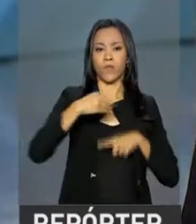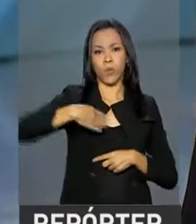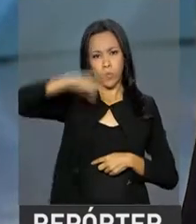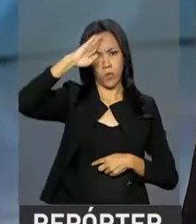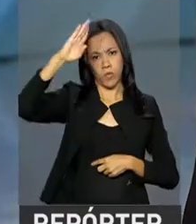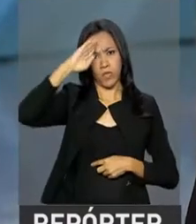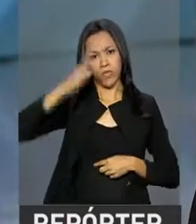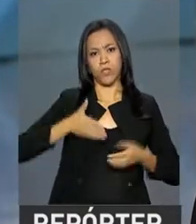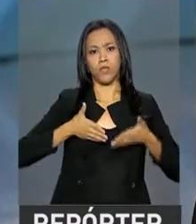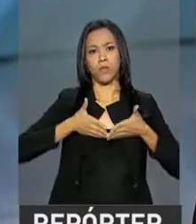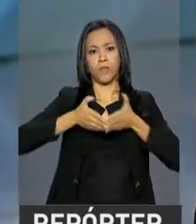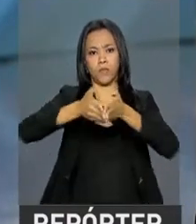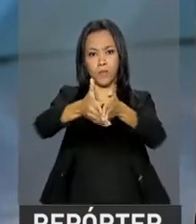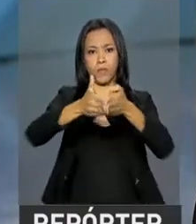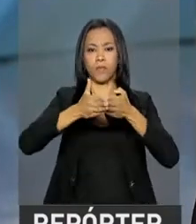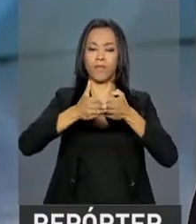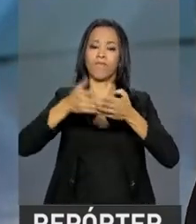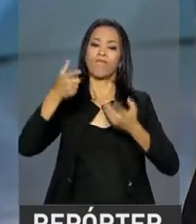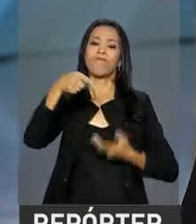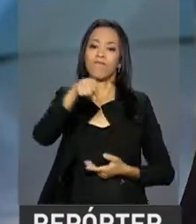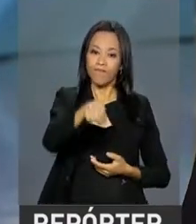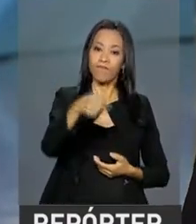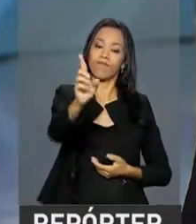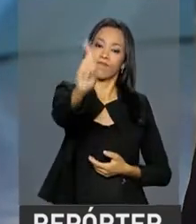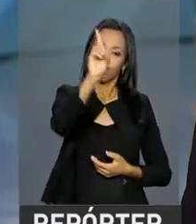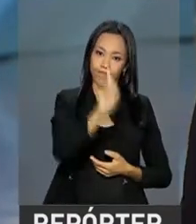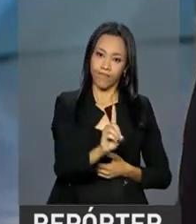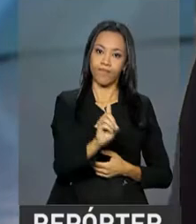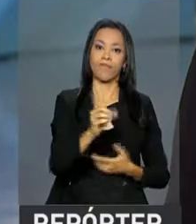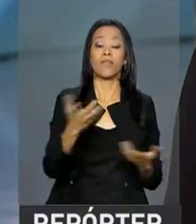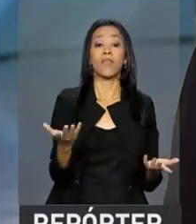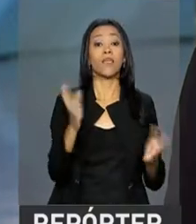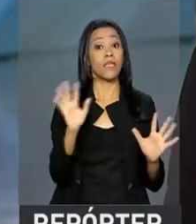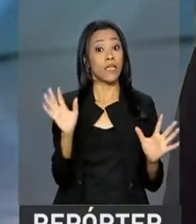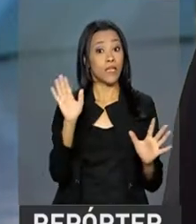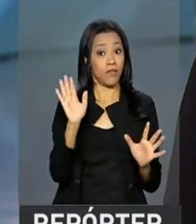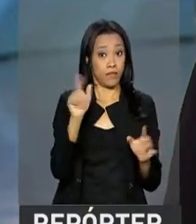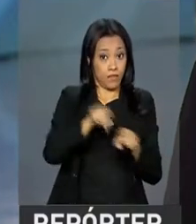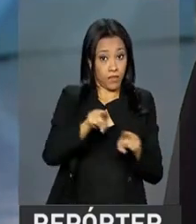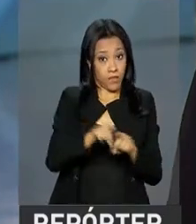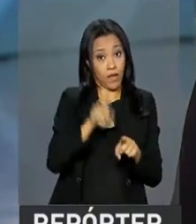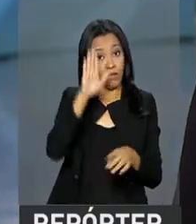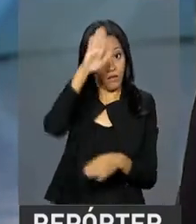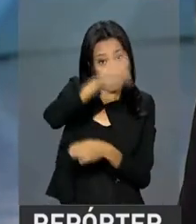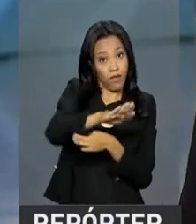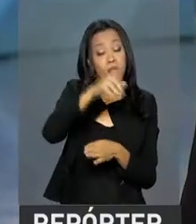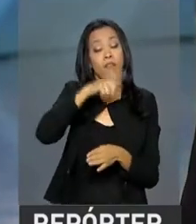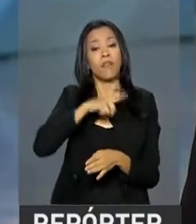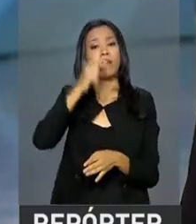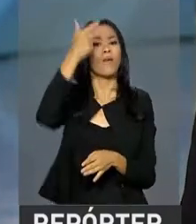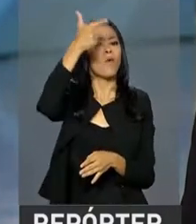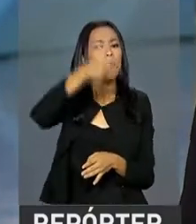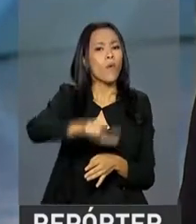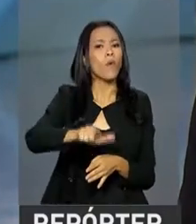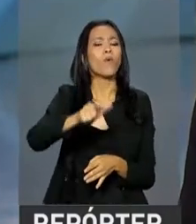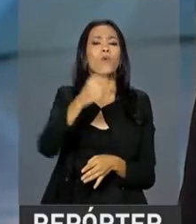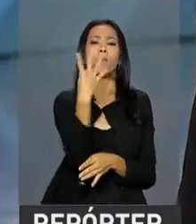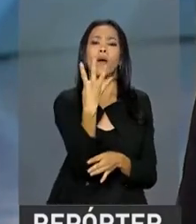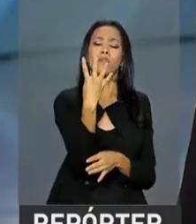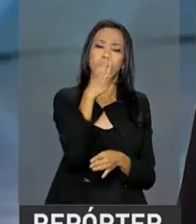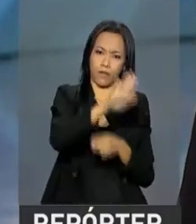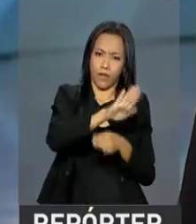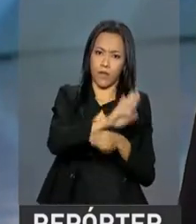almirante-de-esquadra eduardo bacellar leal ferreira e para fechar a agenda do dia o presidente michel temer tem às quatro da tarde